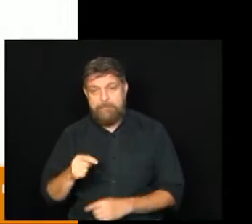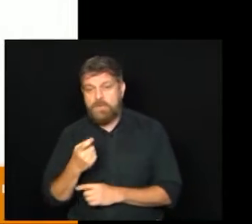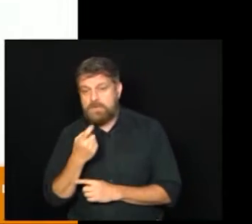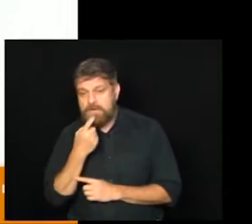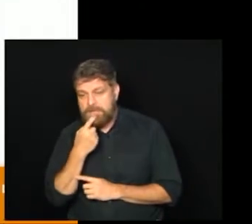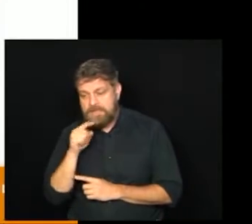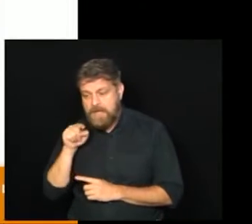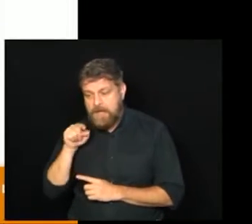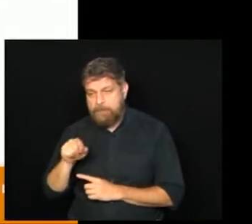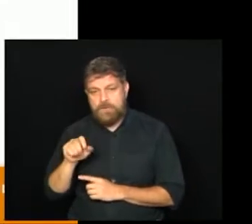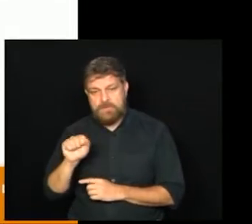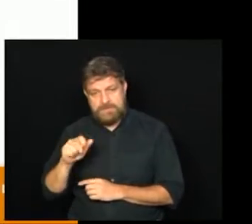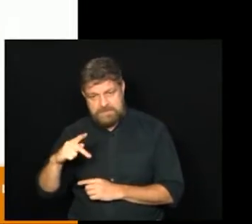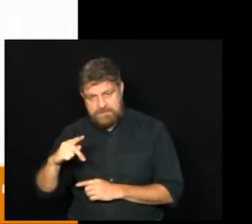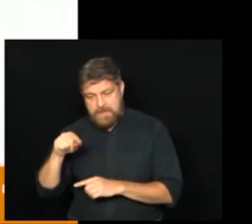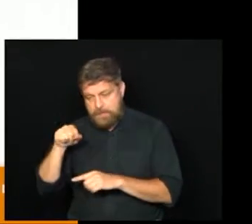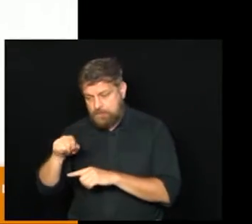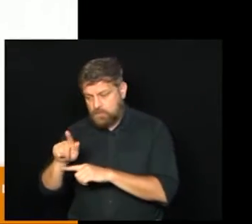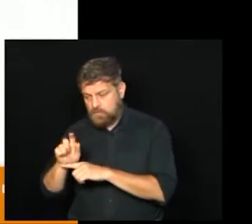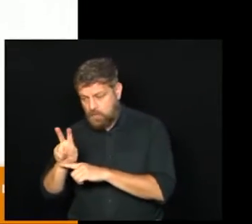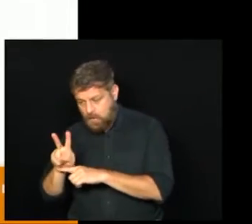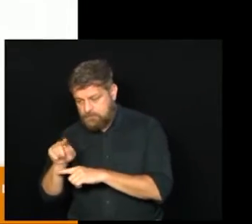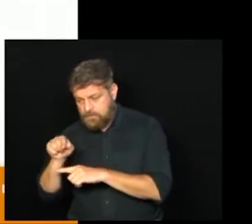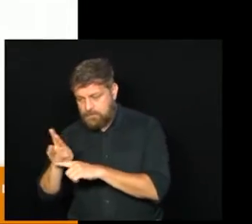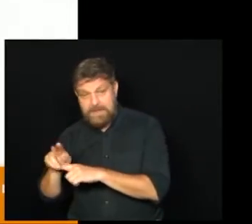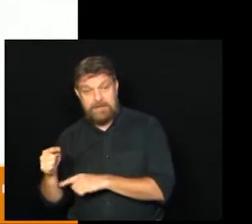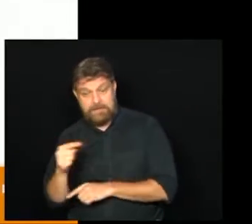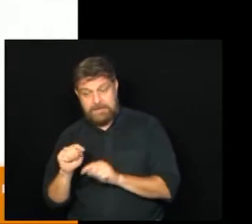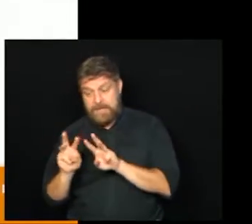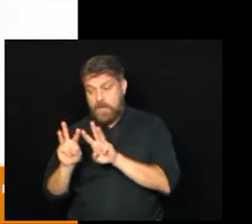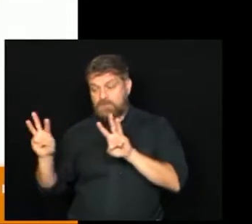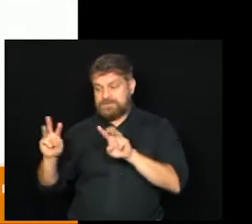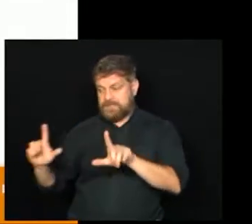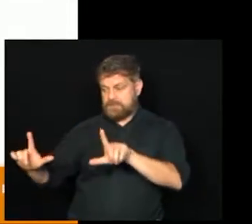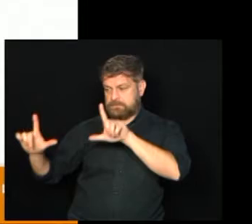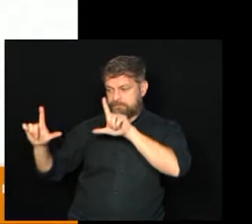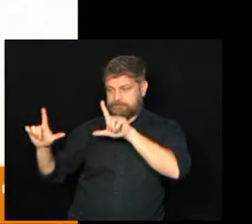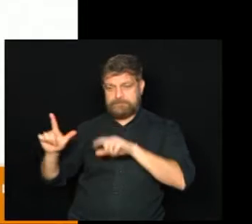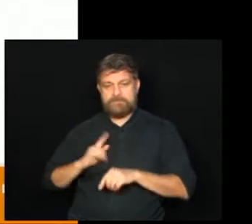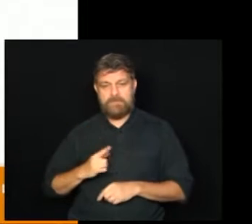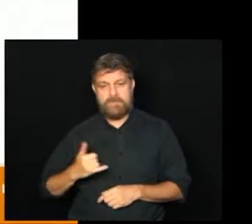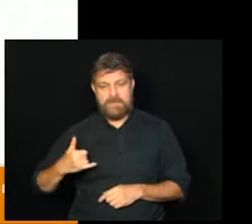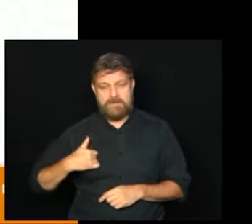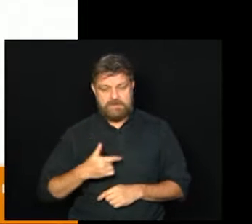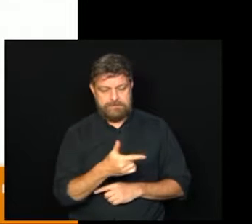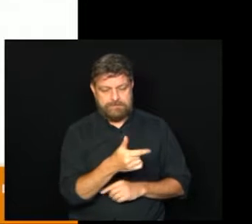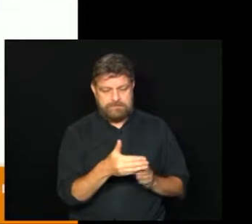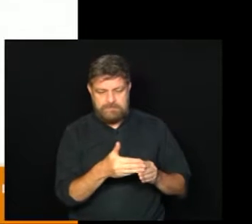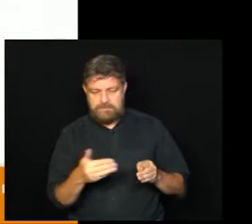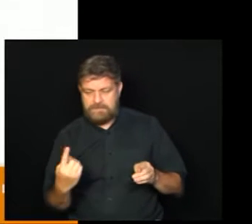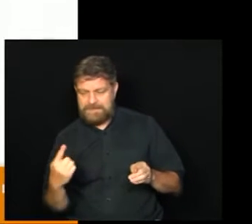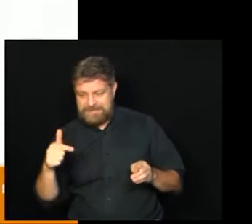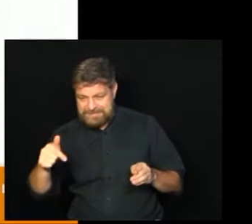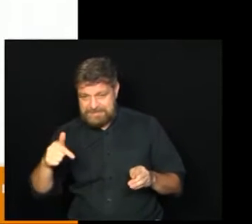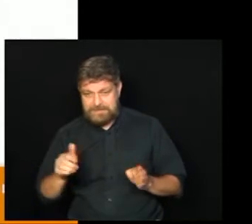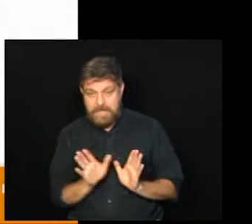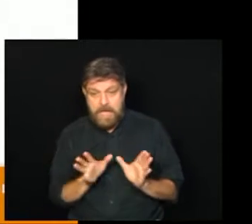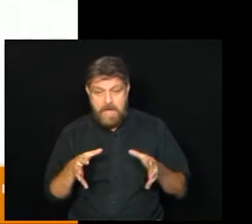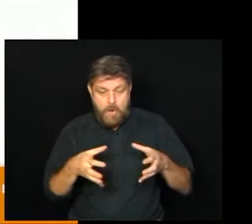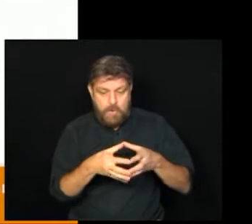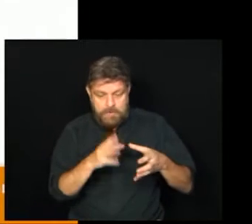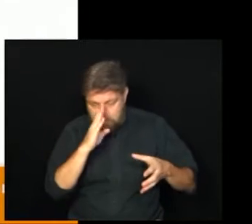vacina.campinas.sp.gov.br, onde você faz o agendamento e continua, né, Mirna Abreu? 12 a 17 anos, grupo prioritário. Isso. Esse